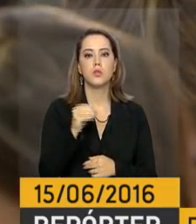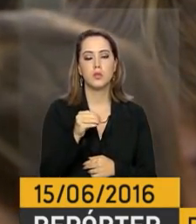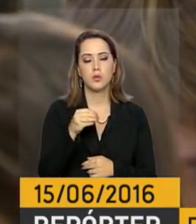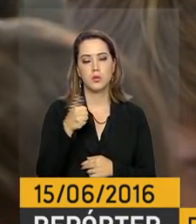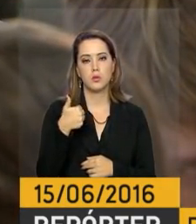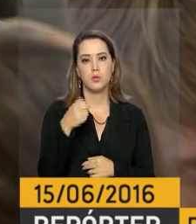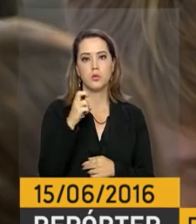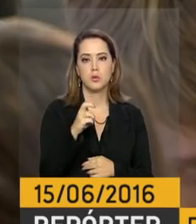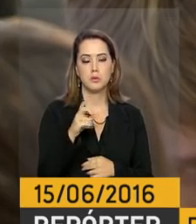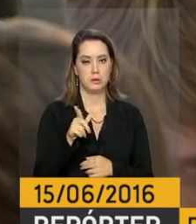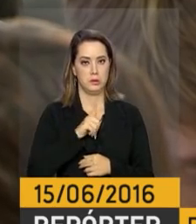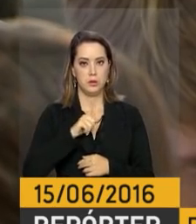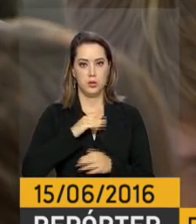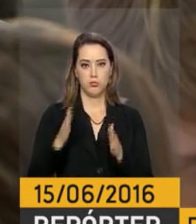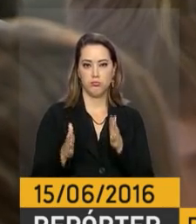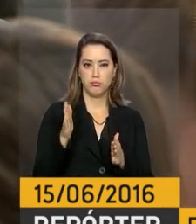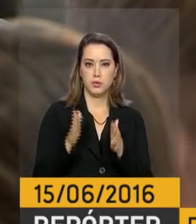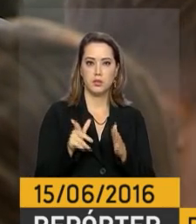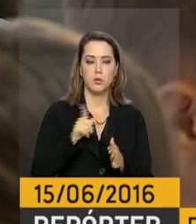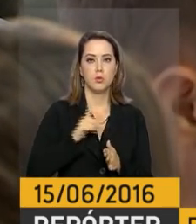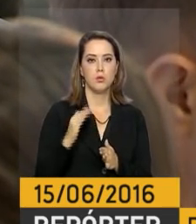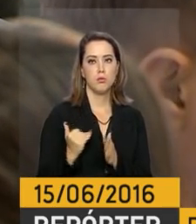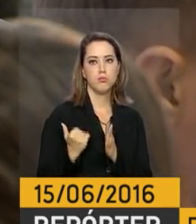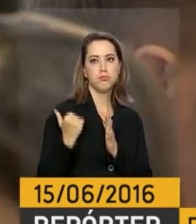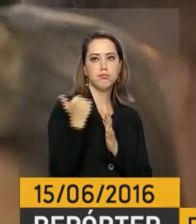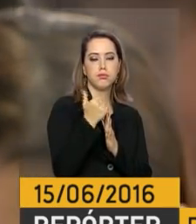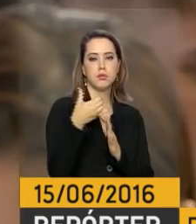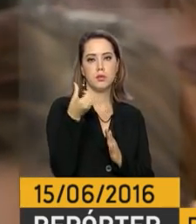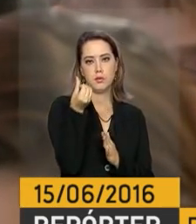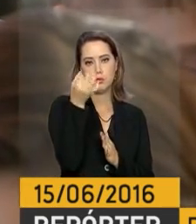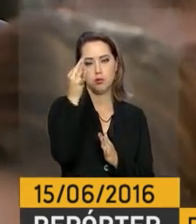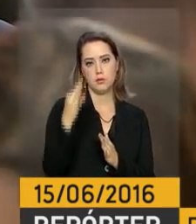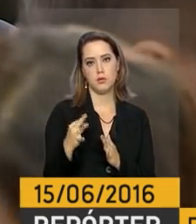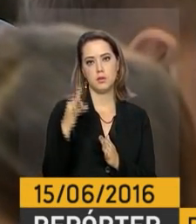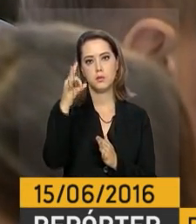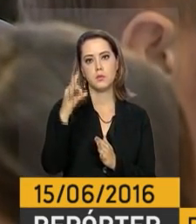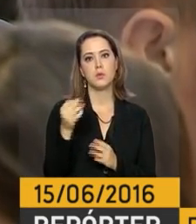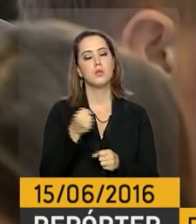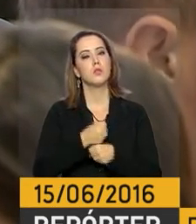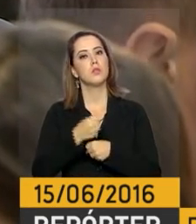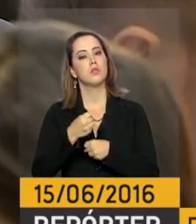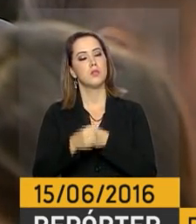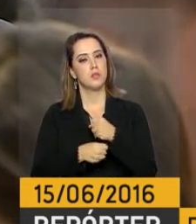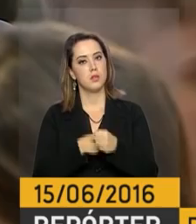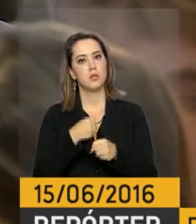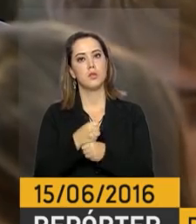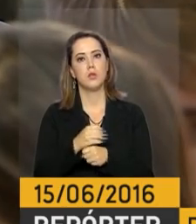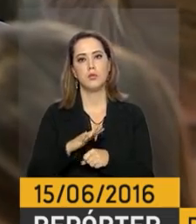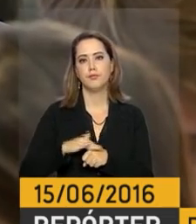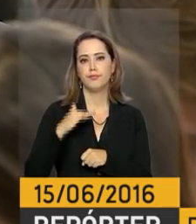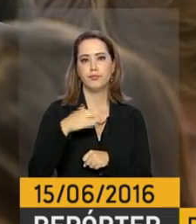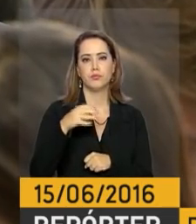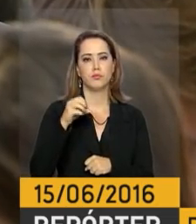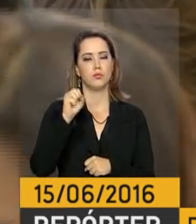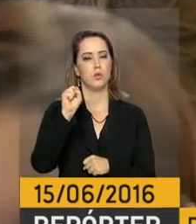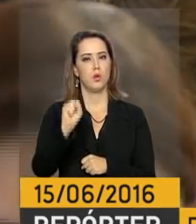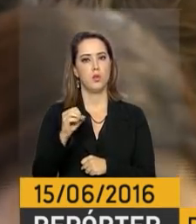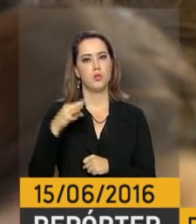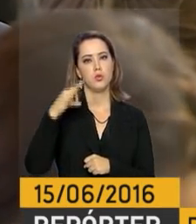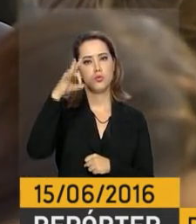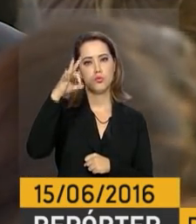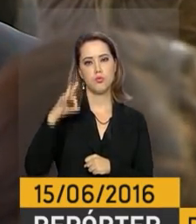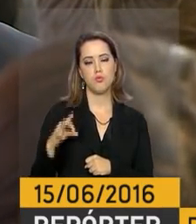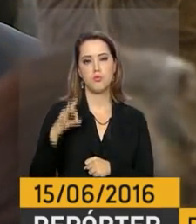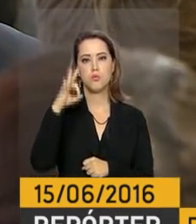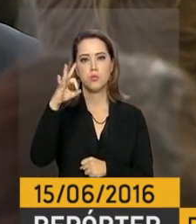6% ao ano. No caso da saúde e no caso da educação, acima de 8,5% ao ano. Isso